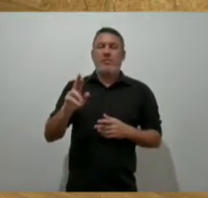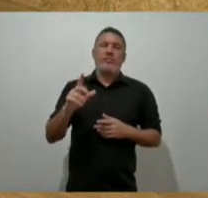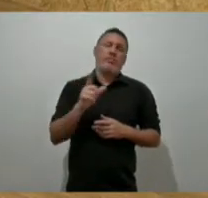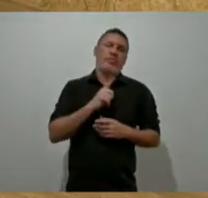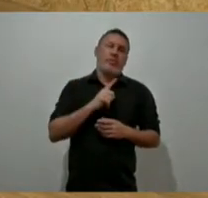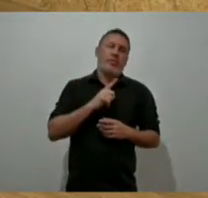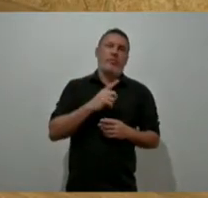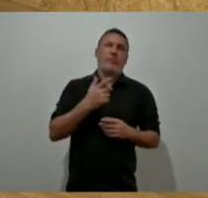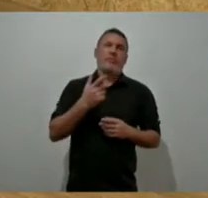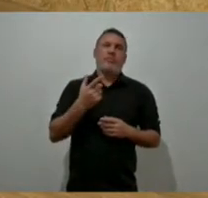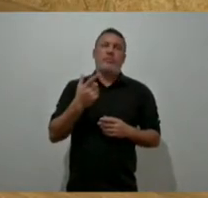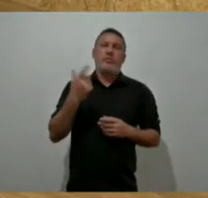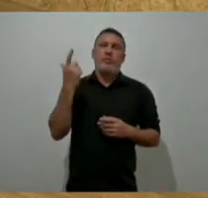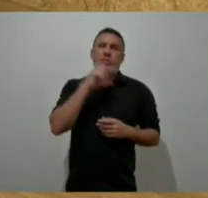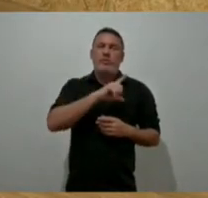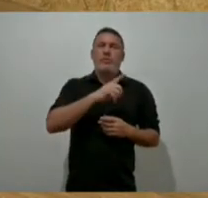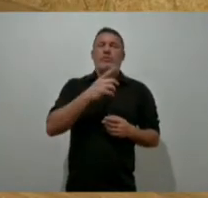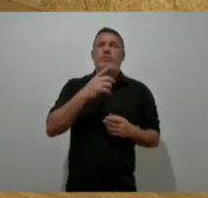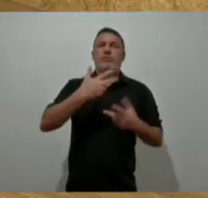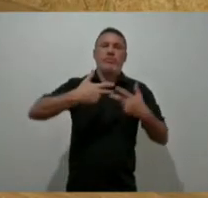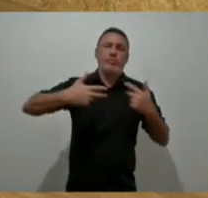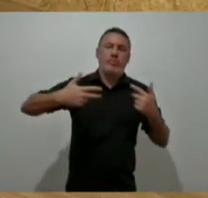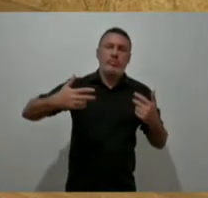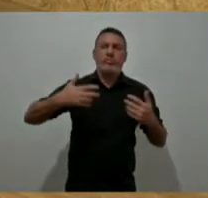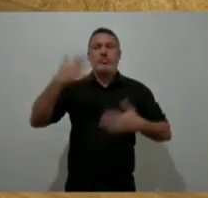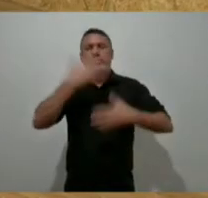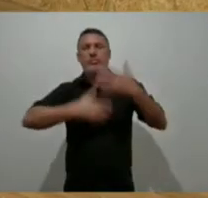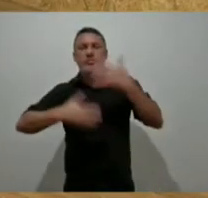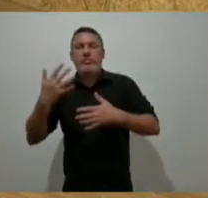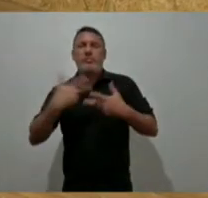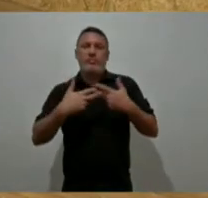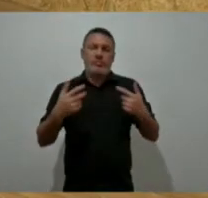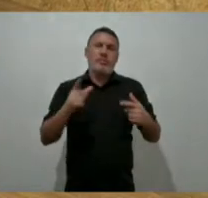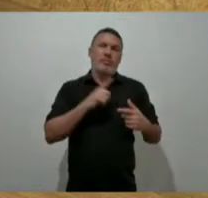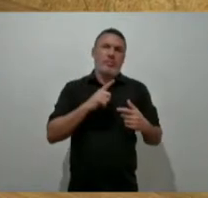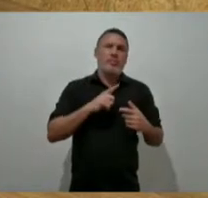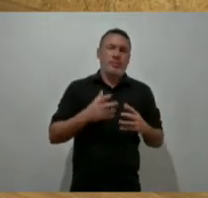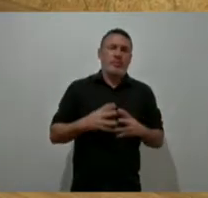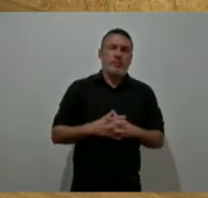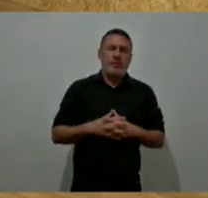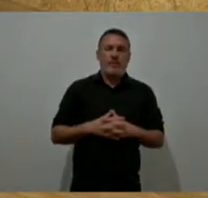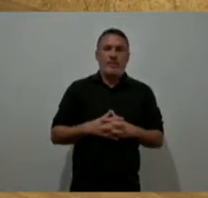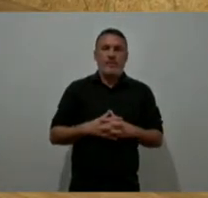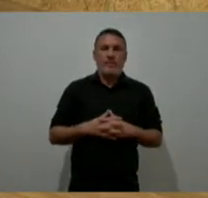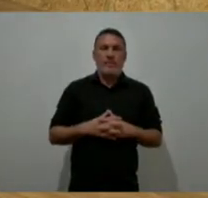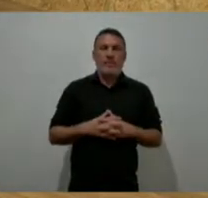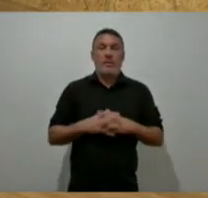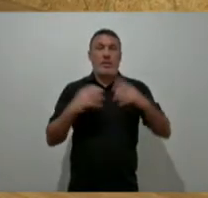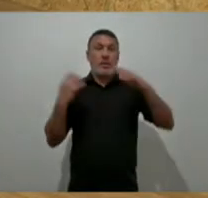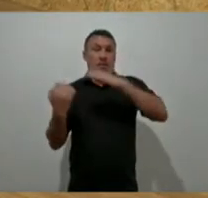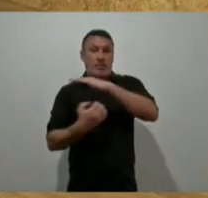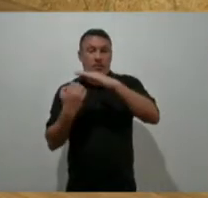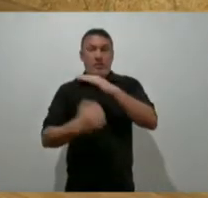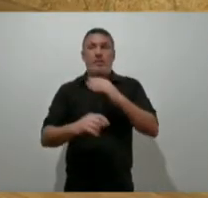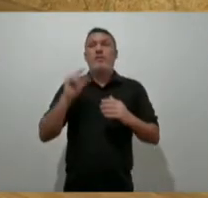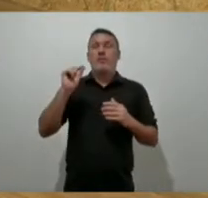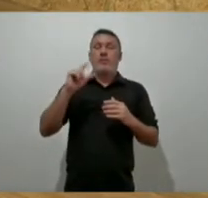coisa Procter & Gamble, mesma coisa Nestlé e outras, né? Então, o empresário, as empresas têm um